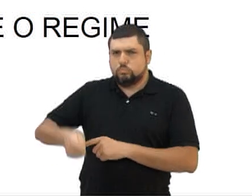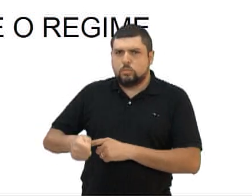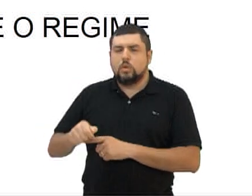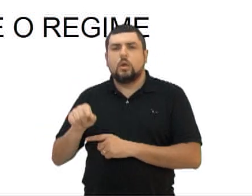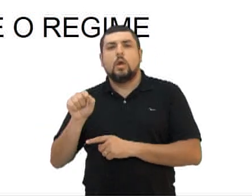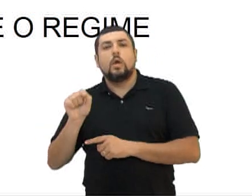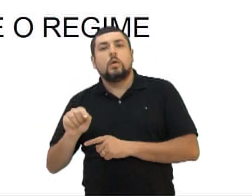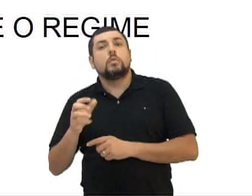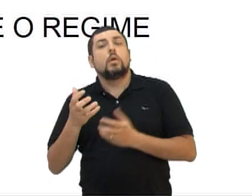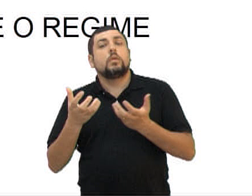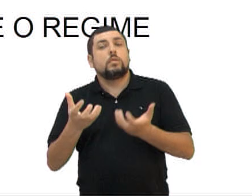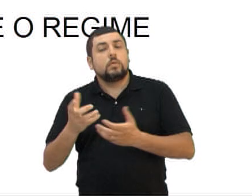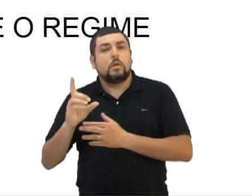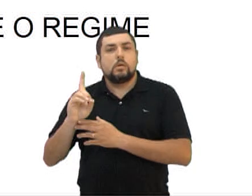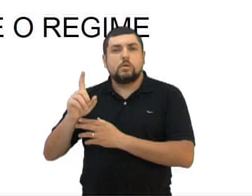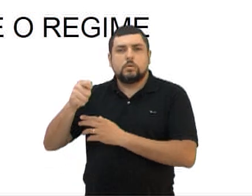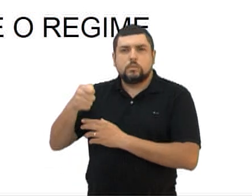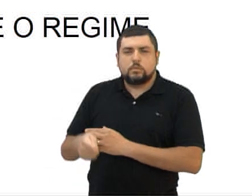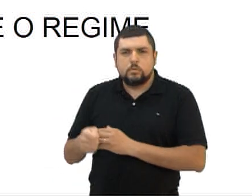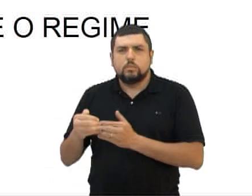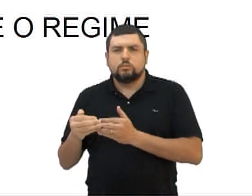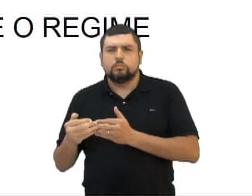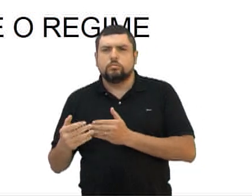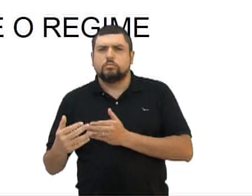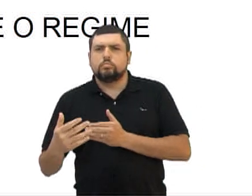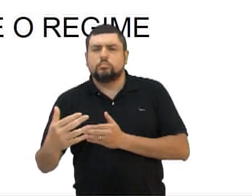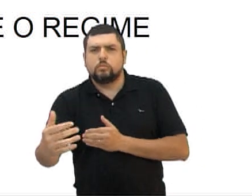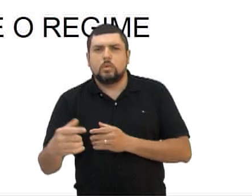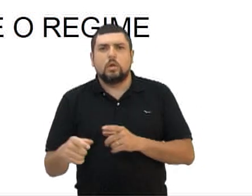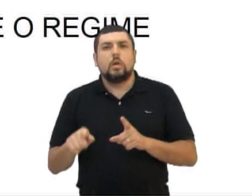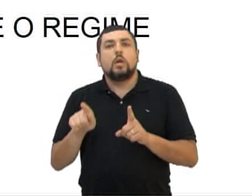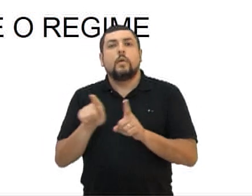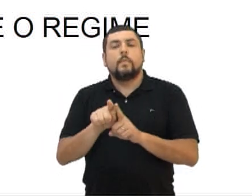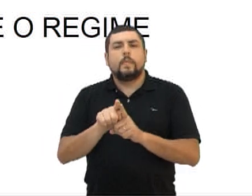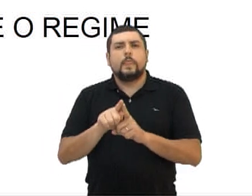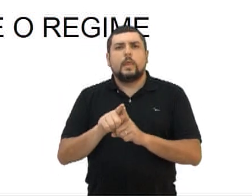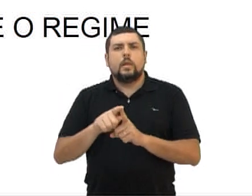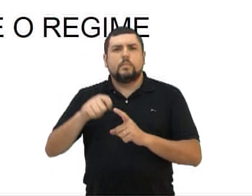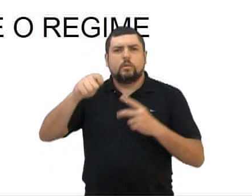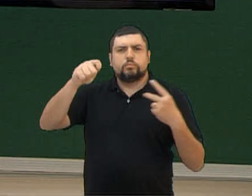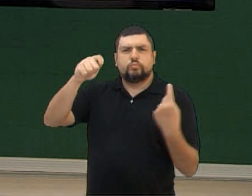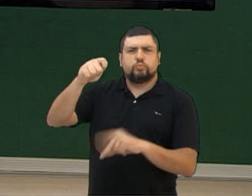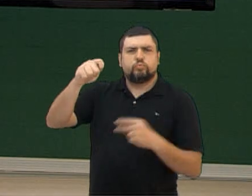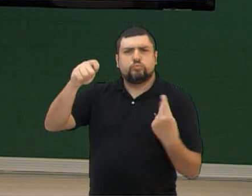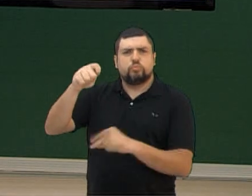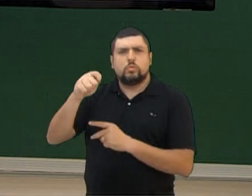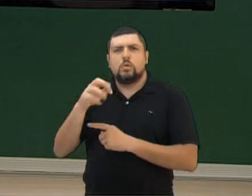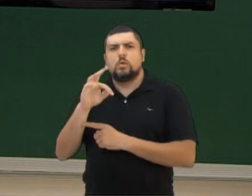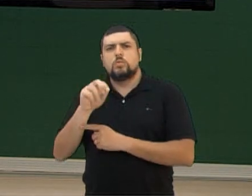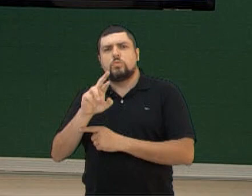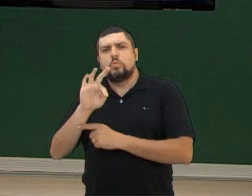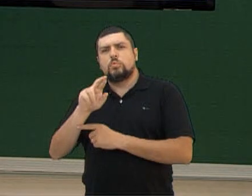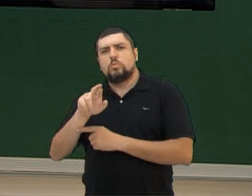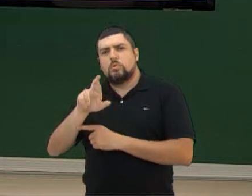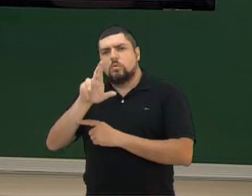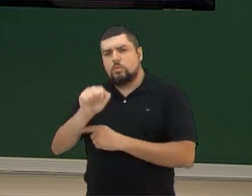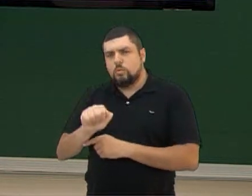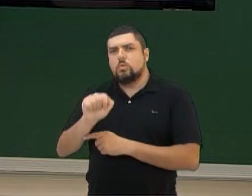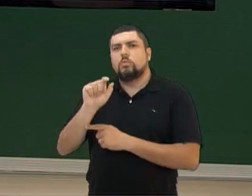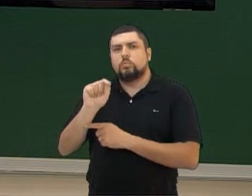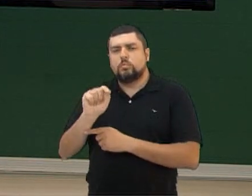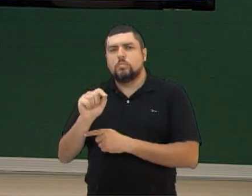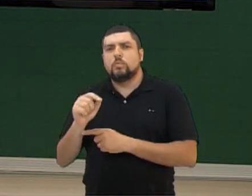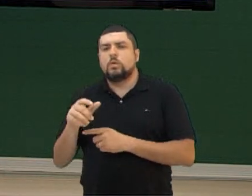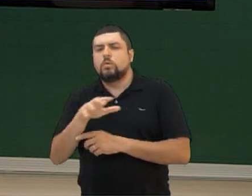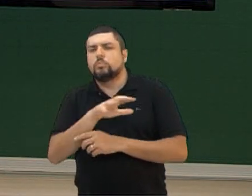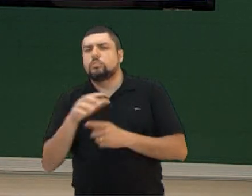exceção, a extensão da ditadura e a instalação da tortura como prática sistemática contra os inimigos do regime. Durante esse período